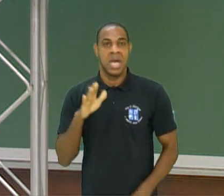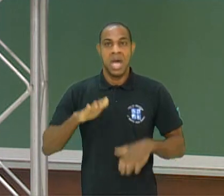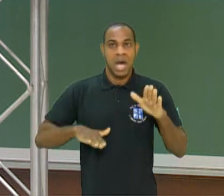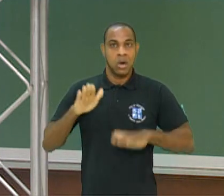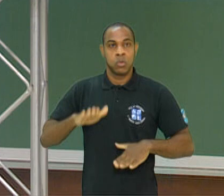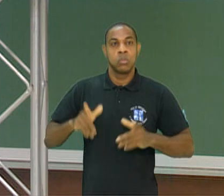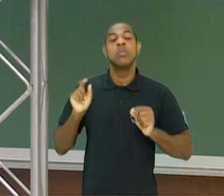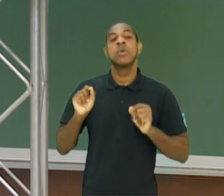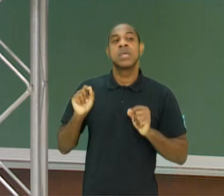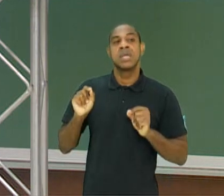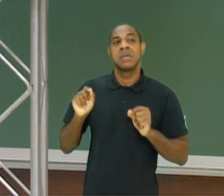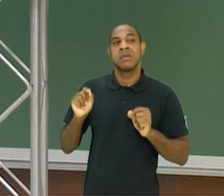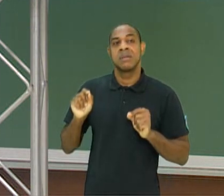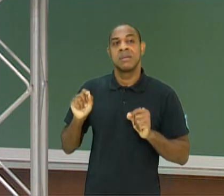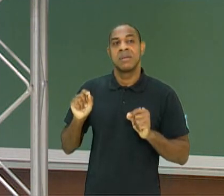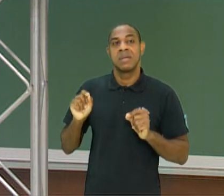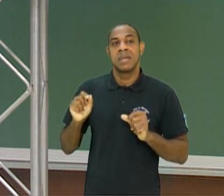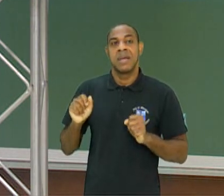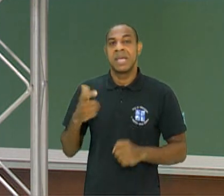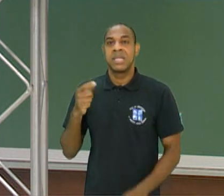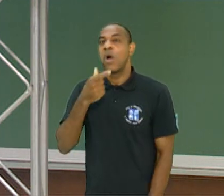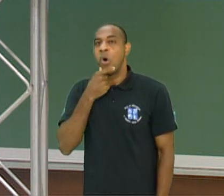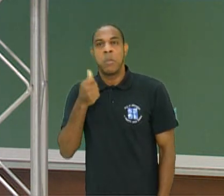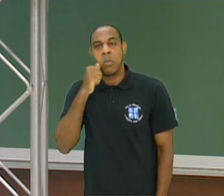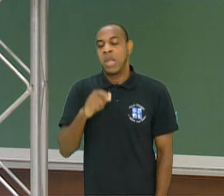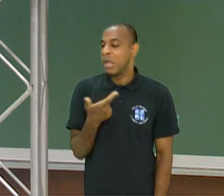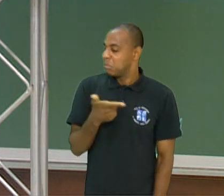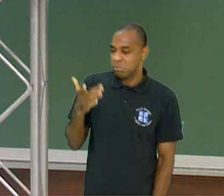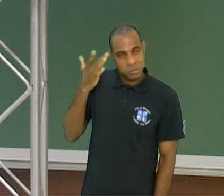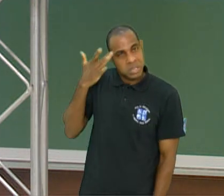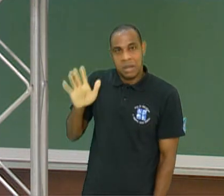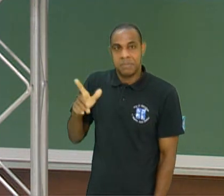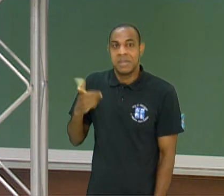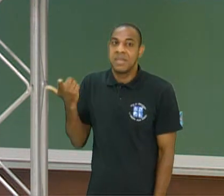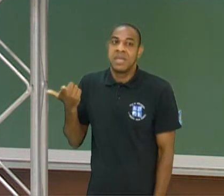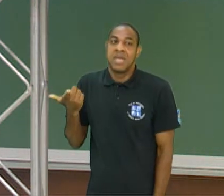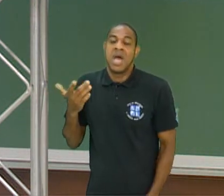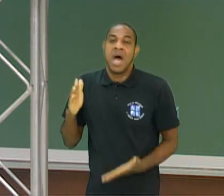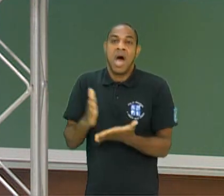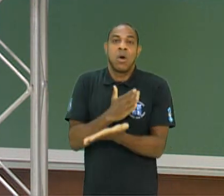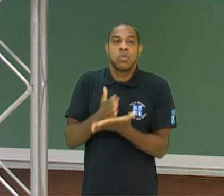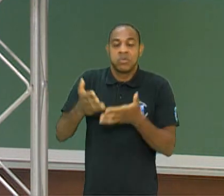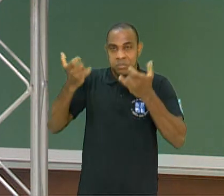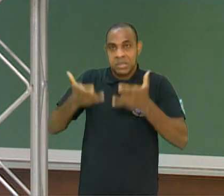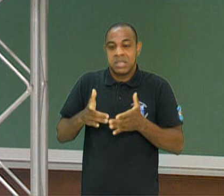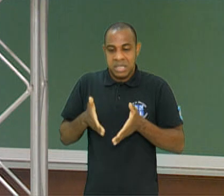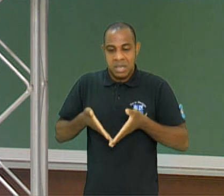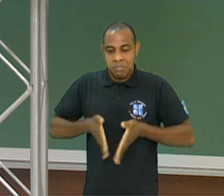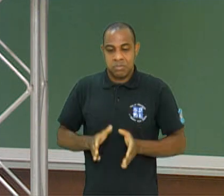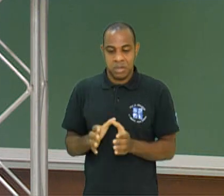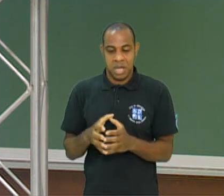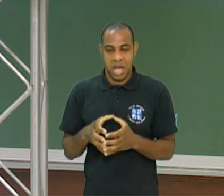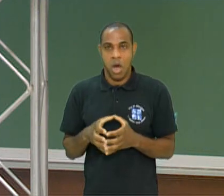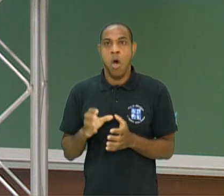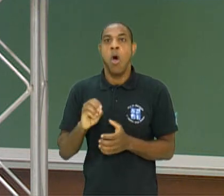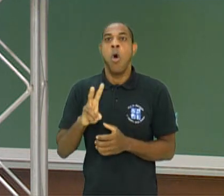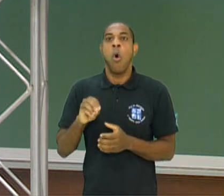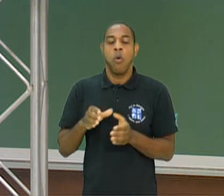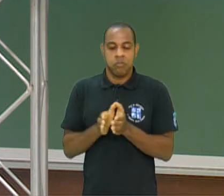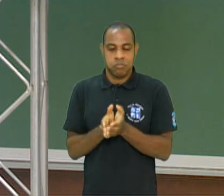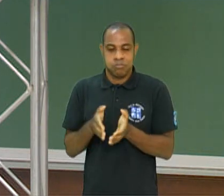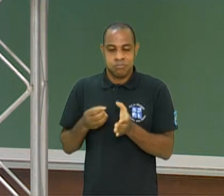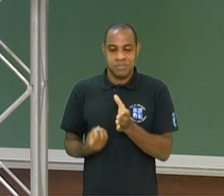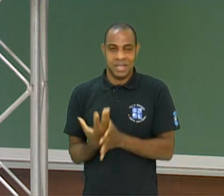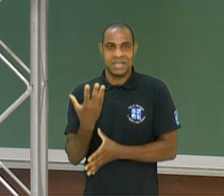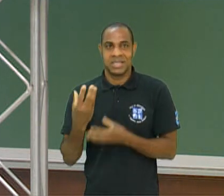dizem que ele surgiu de um ovo, tá? E outros dizem que ele era o filho da Afrodite. Beleza? Então